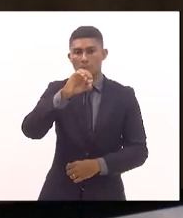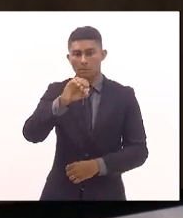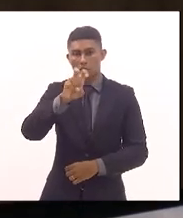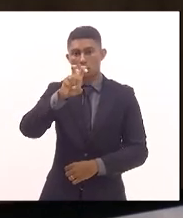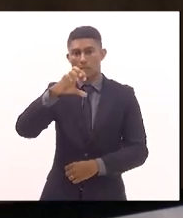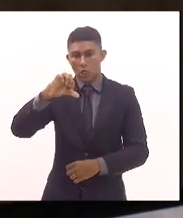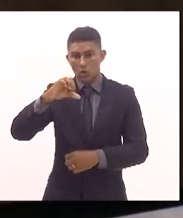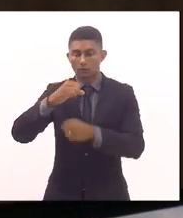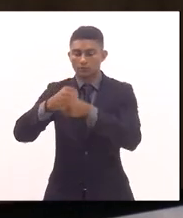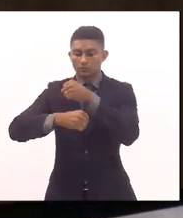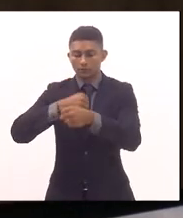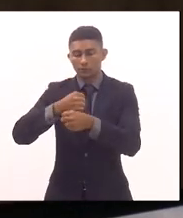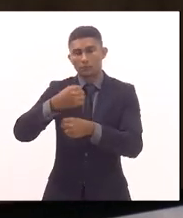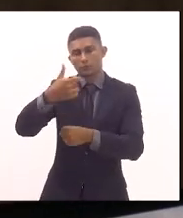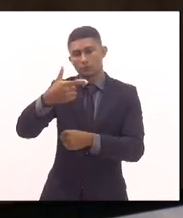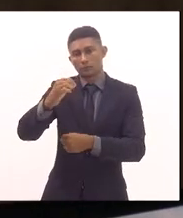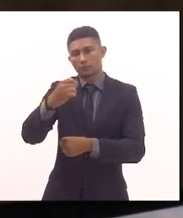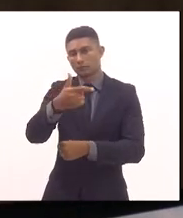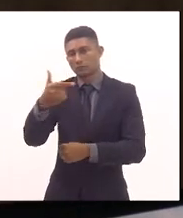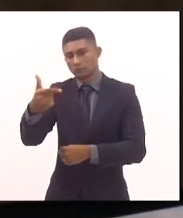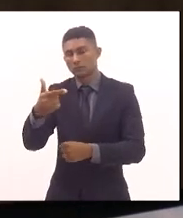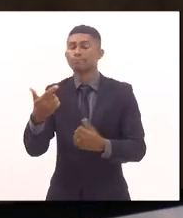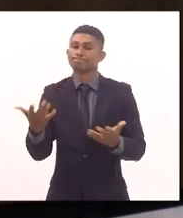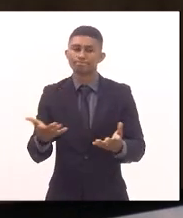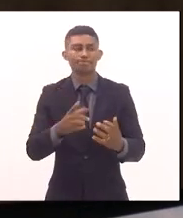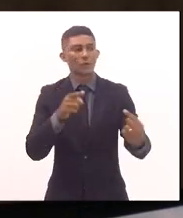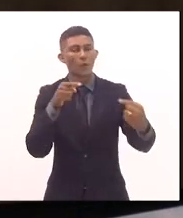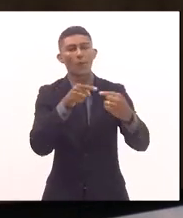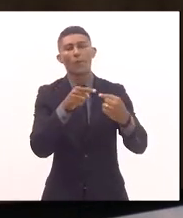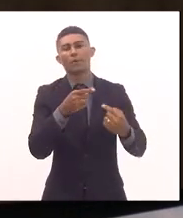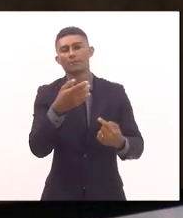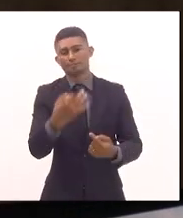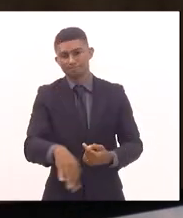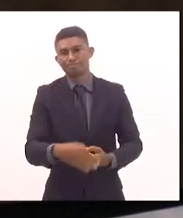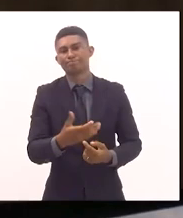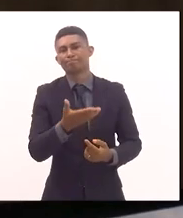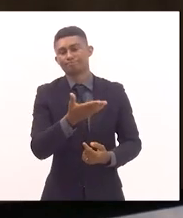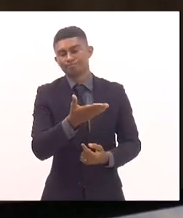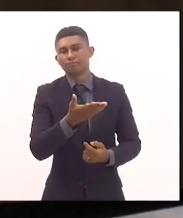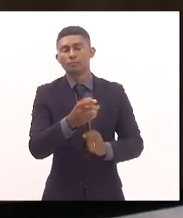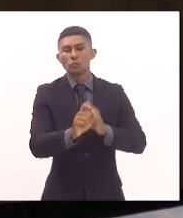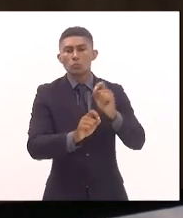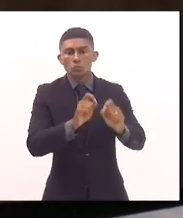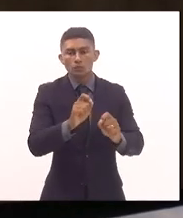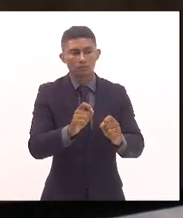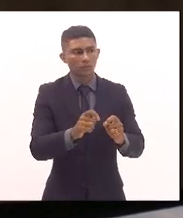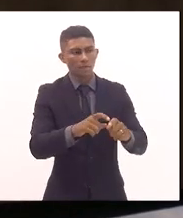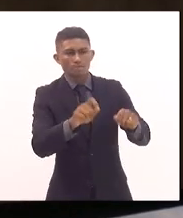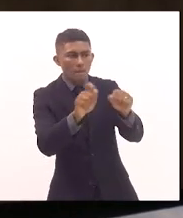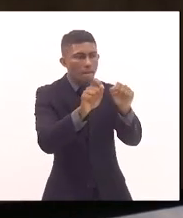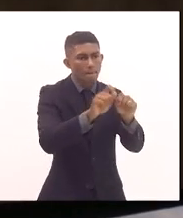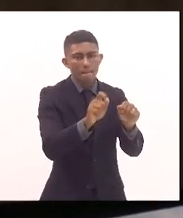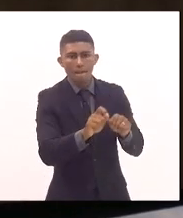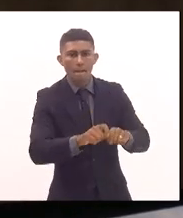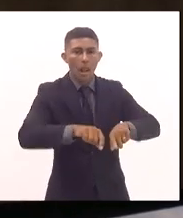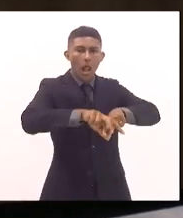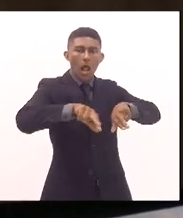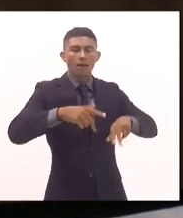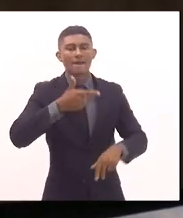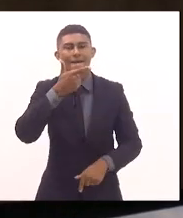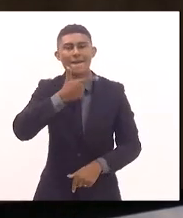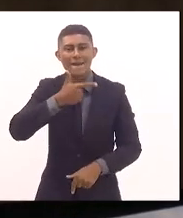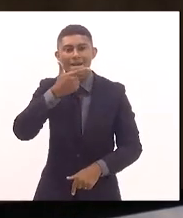de 2022, que trata especificamente sobre a produção e a comercialização dos queijos